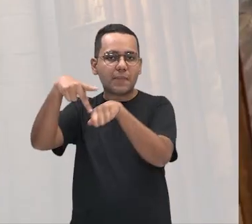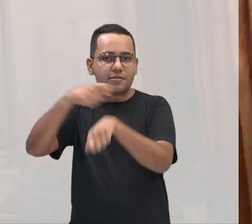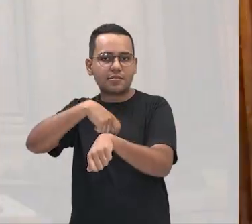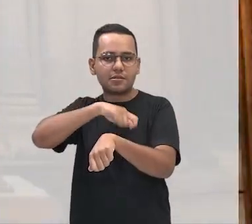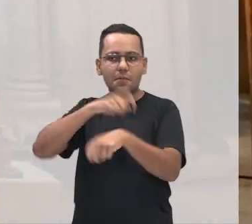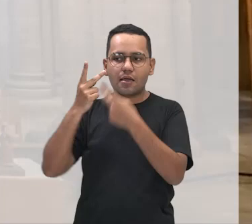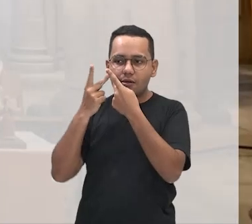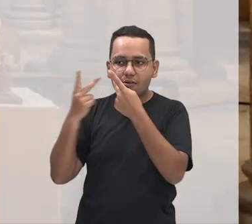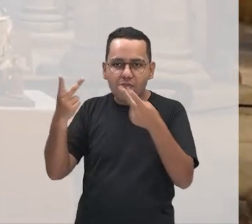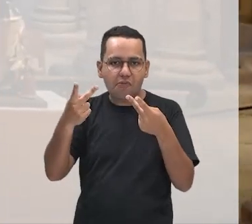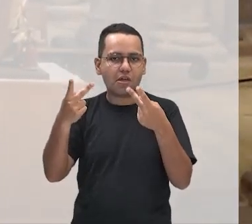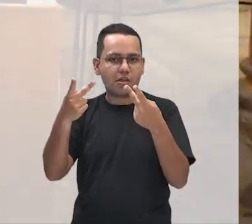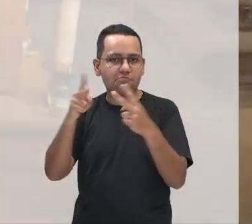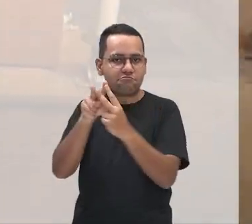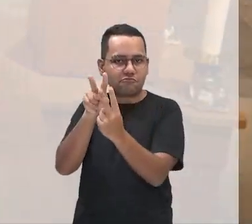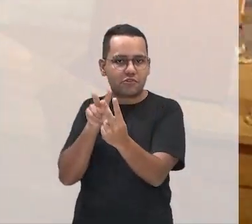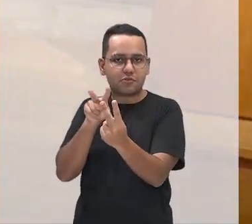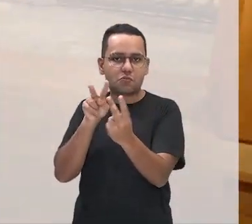só.